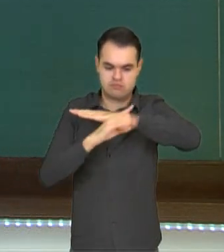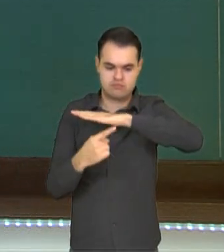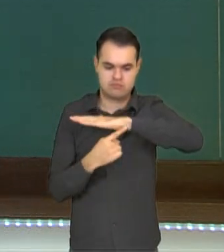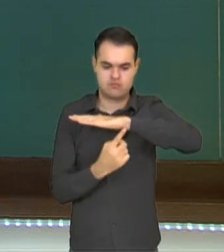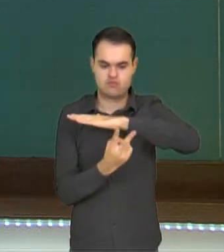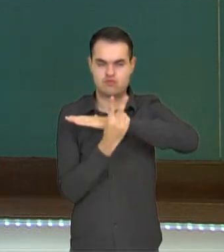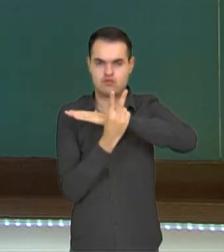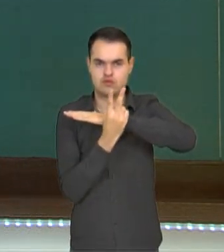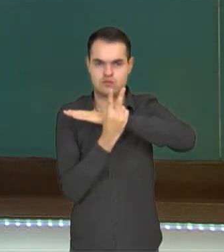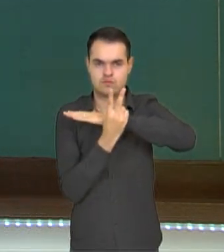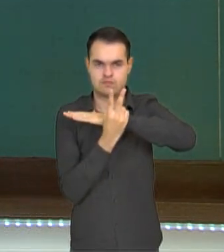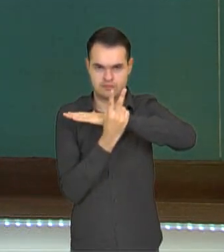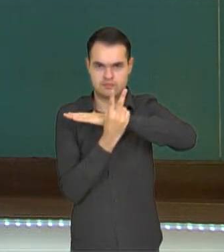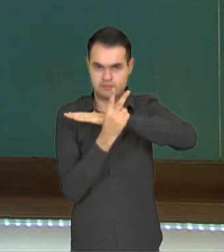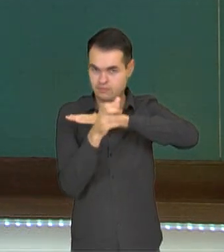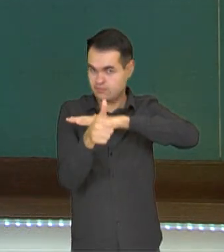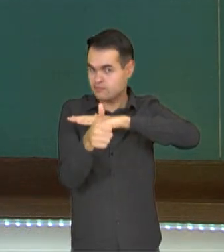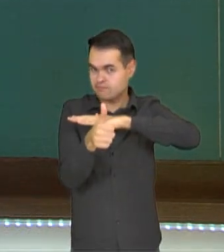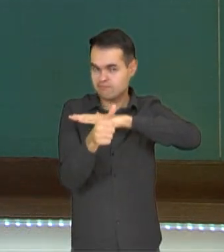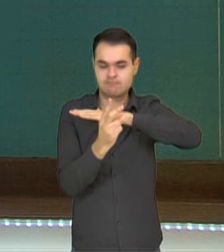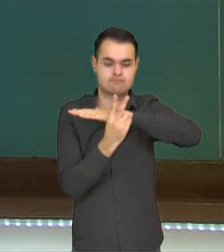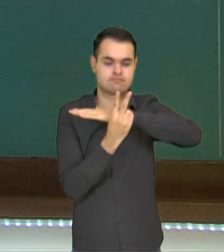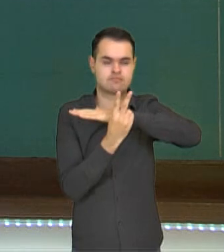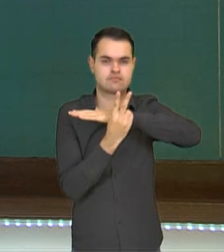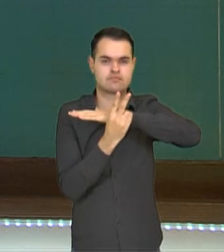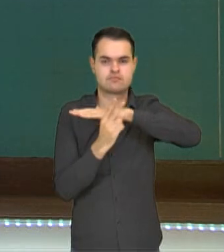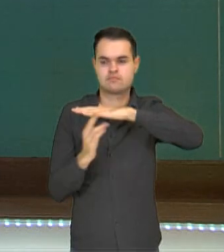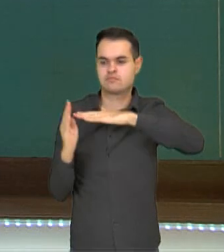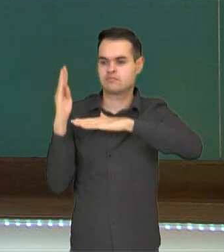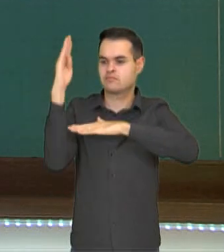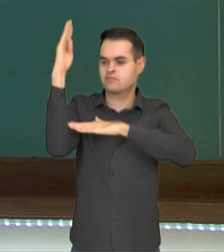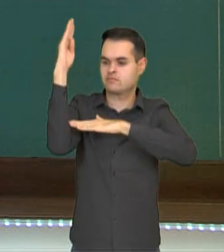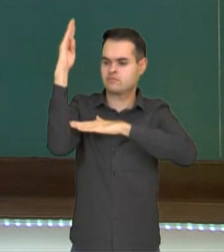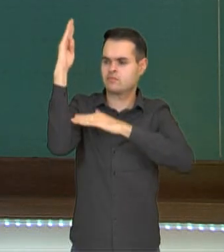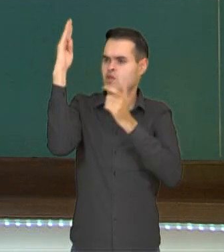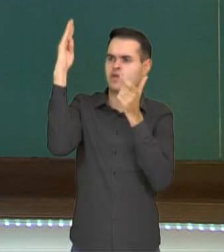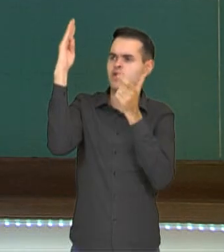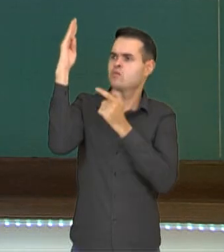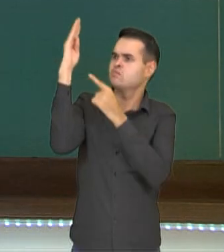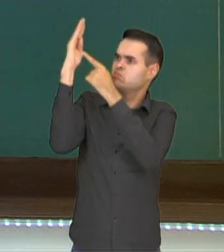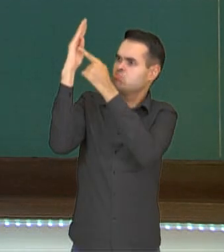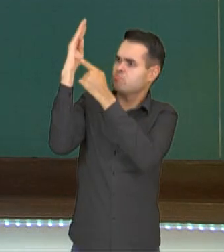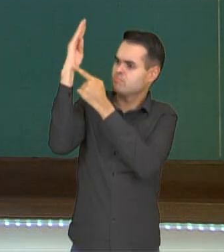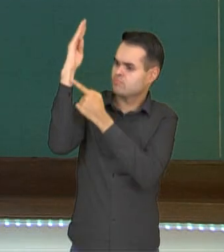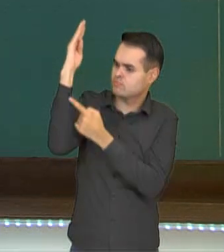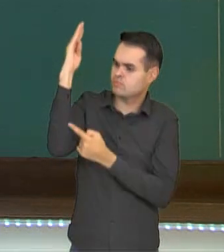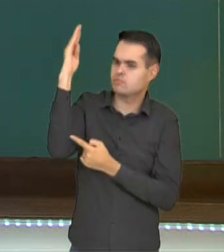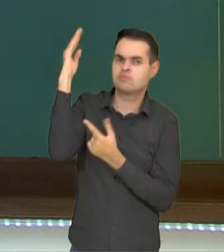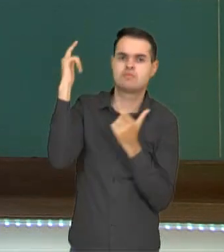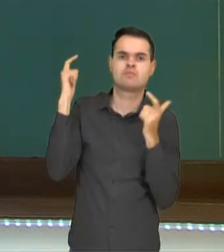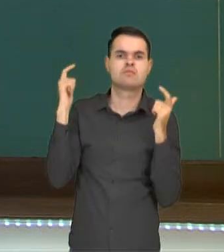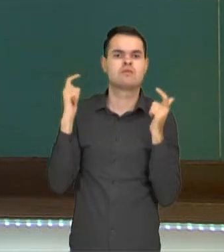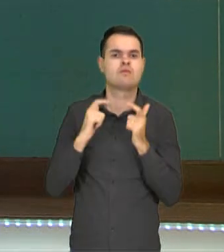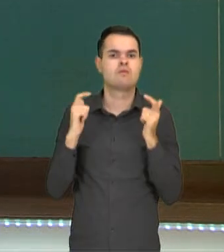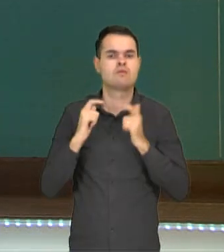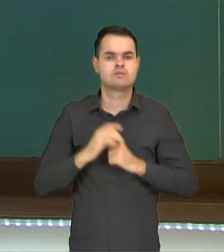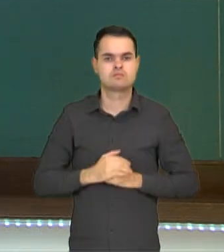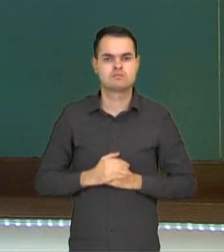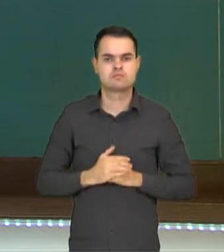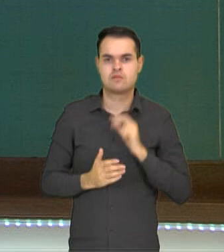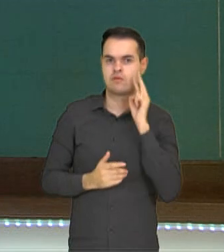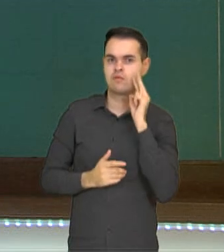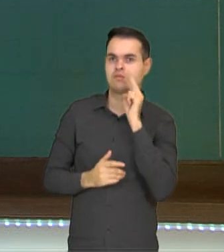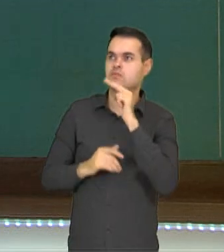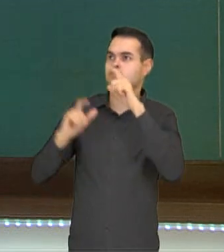passar no 2, porque nós encontramos a raiz. E no y? Onde que eu vou encontrar esse ponto? Olha para a